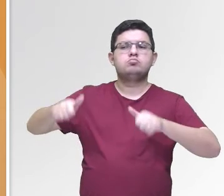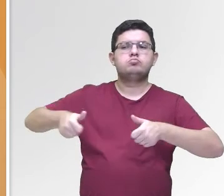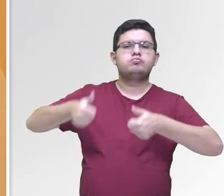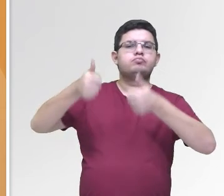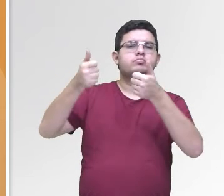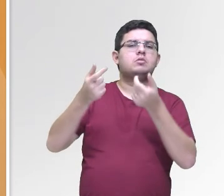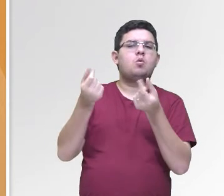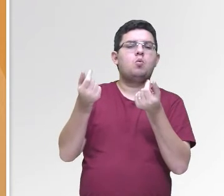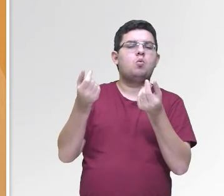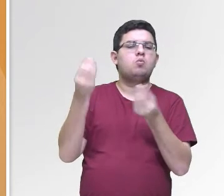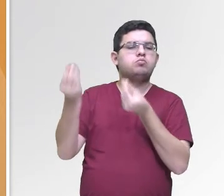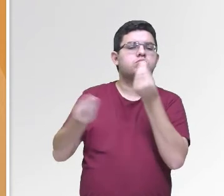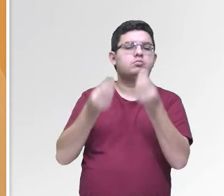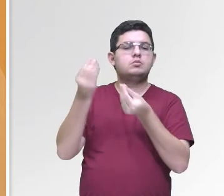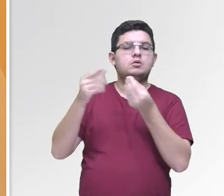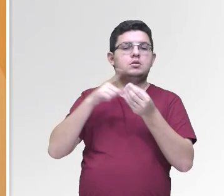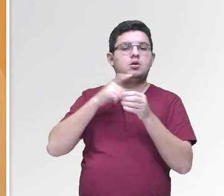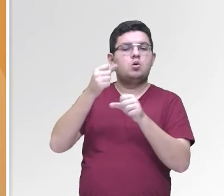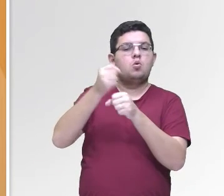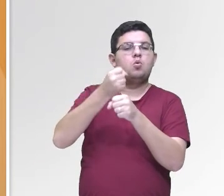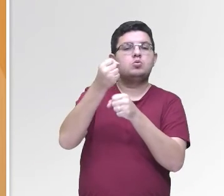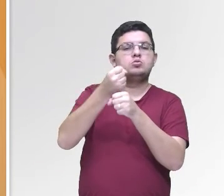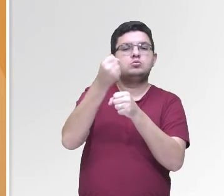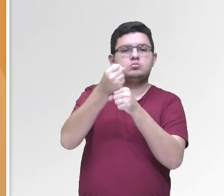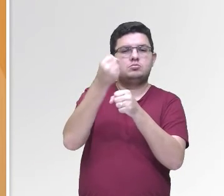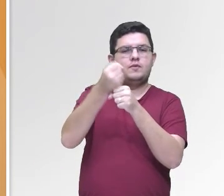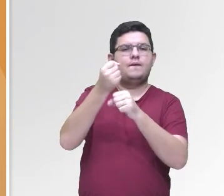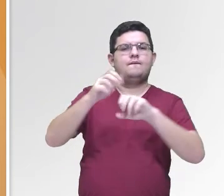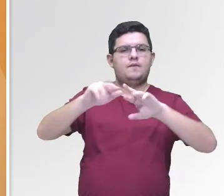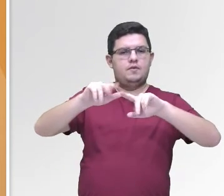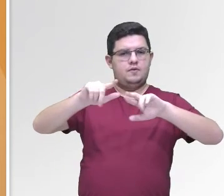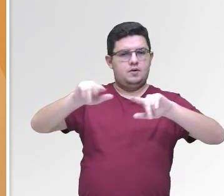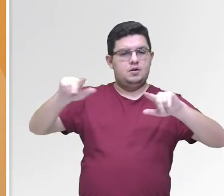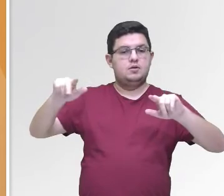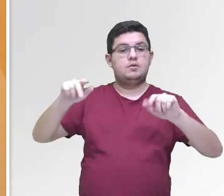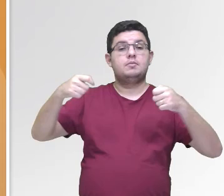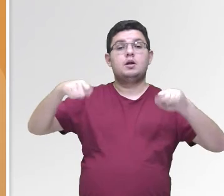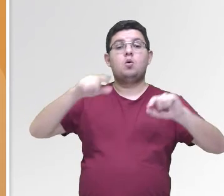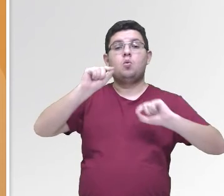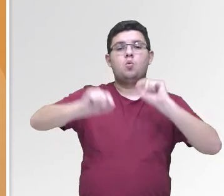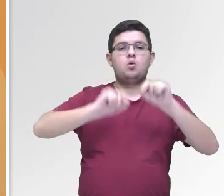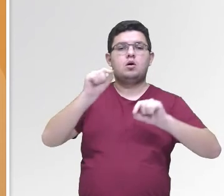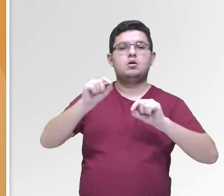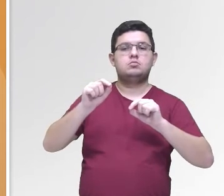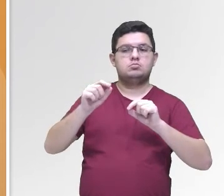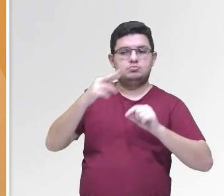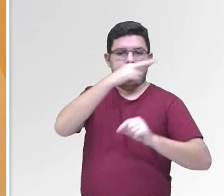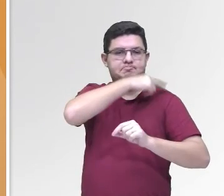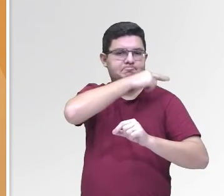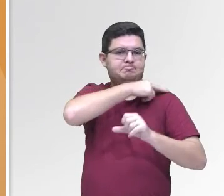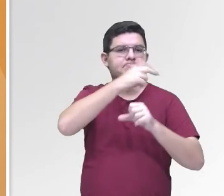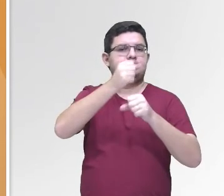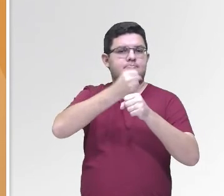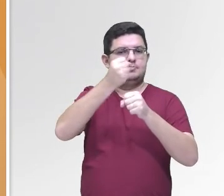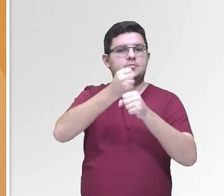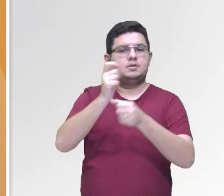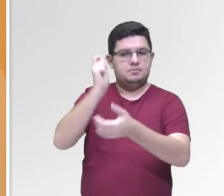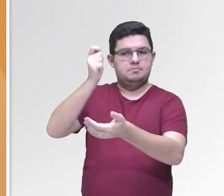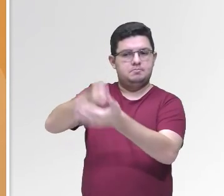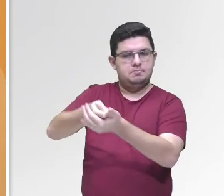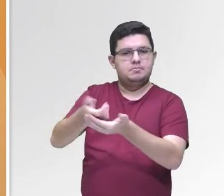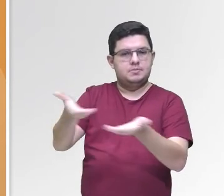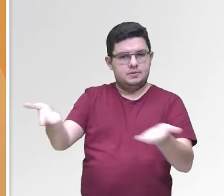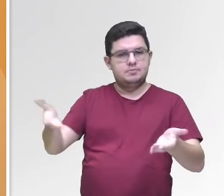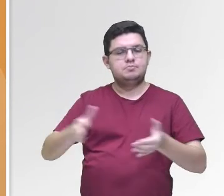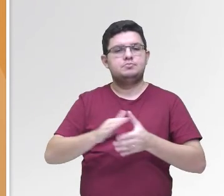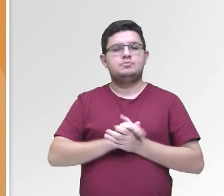isso? Através das construções de obras públicas, porque precisaria de alguém para fazer essas construções, então paga-se por isso,